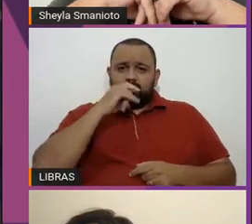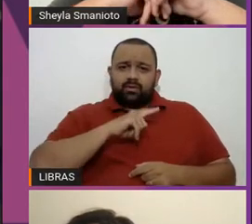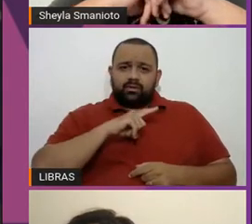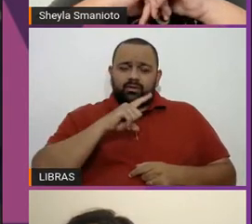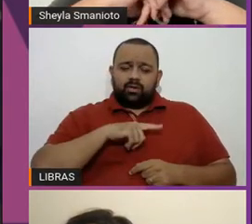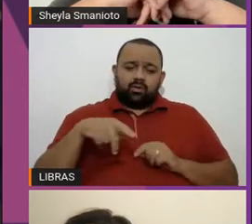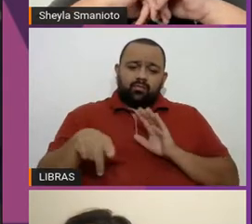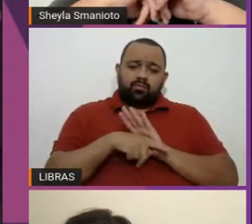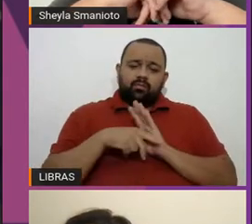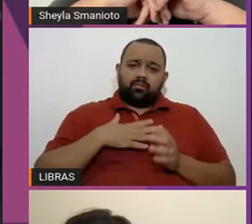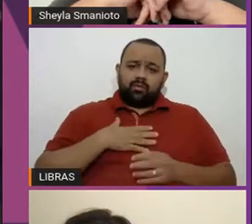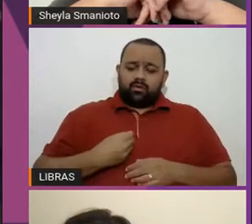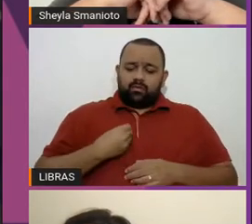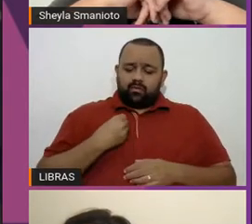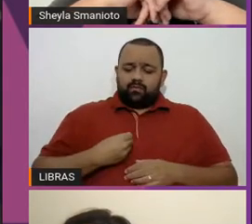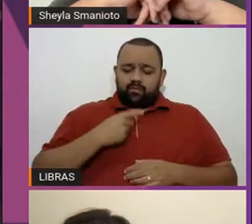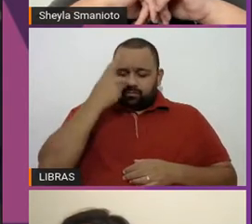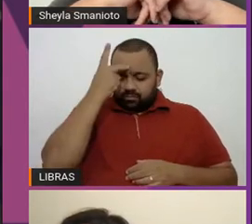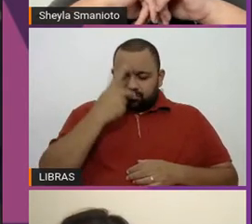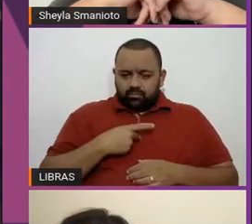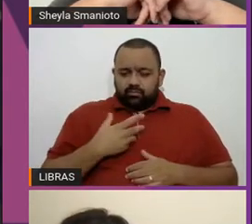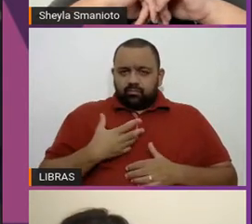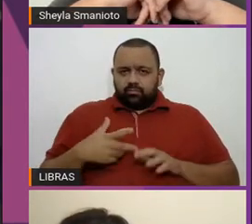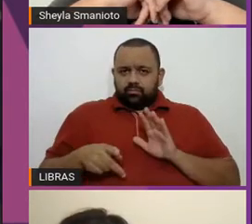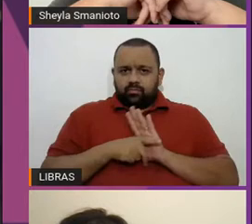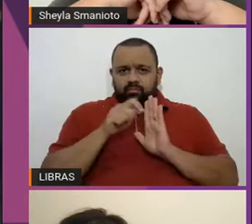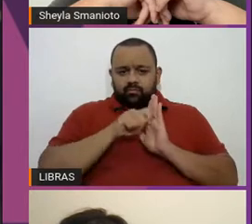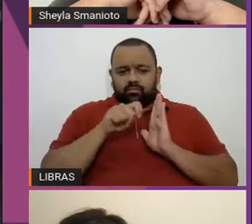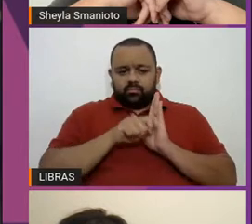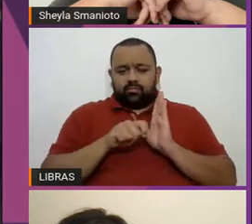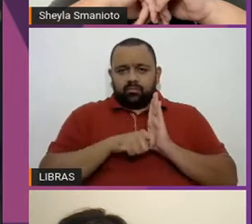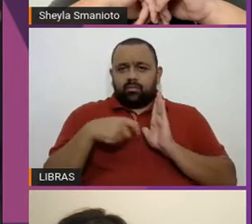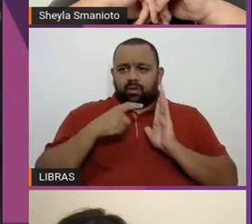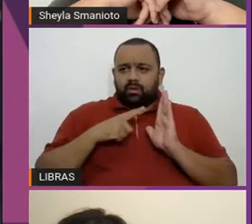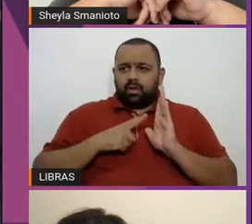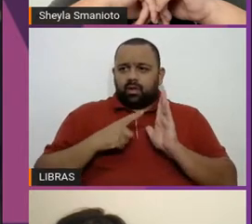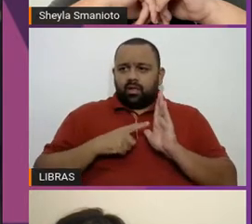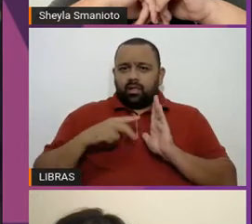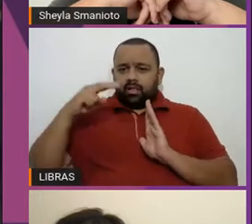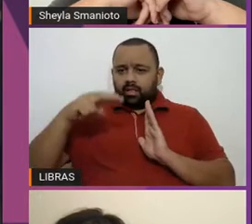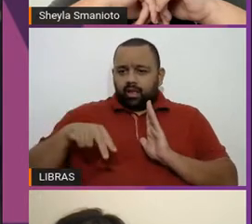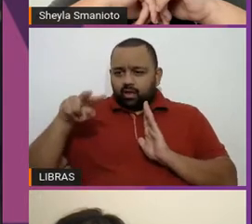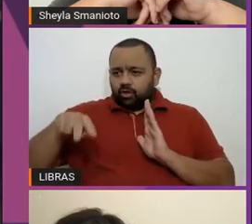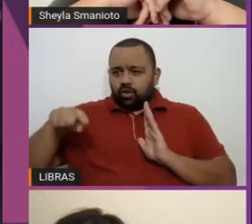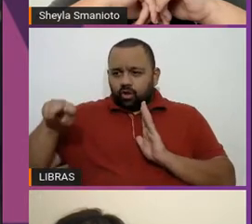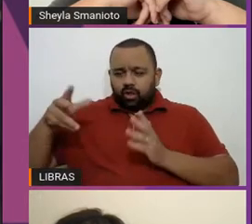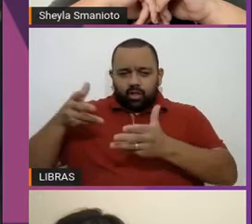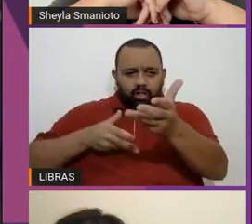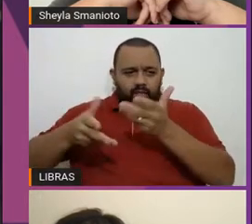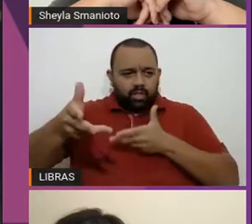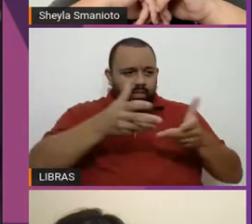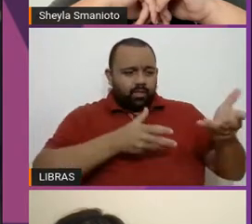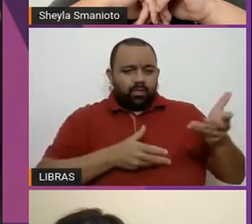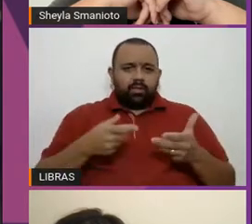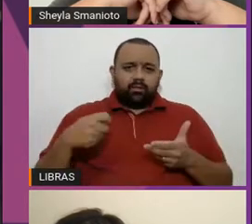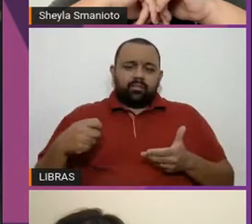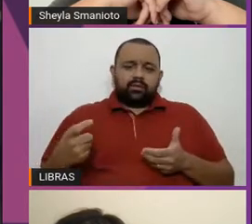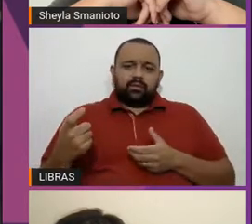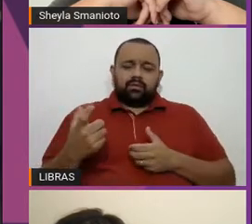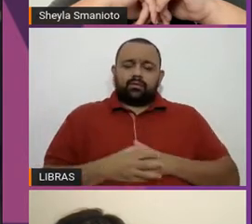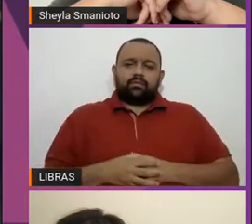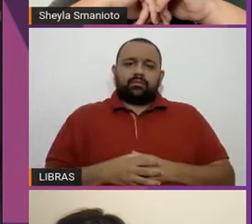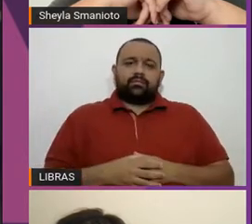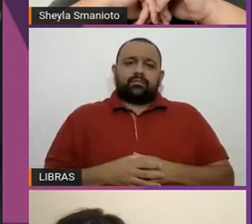e para minha futura escritora esse feedback dos leitores e